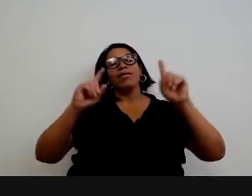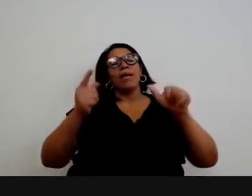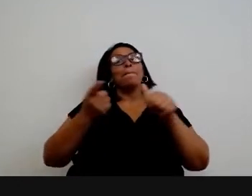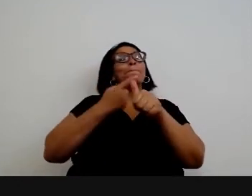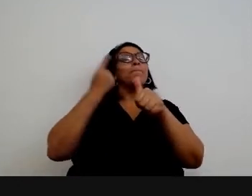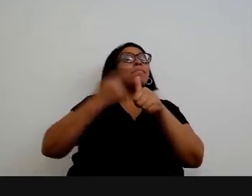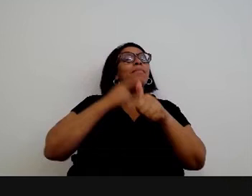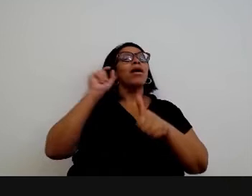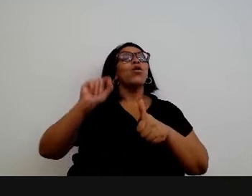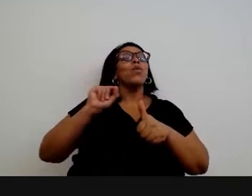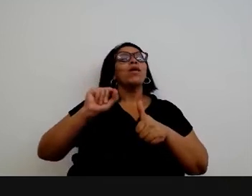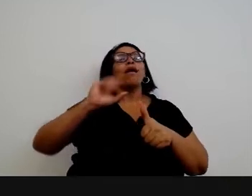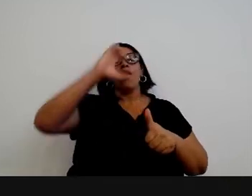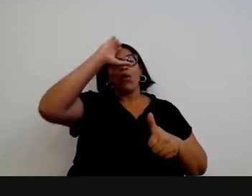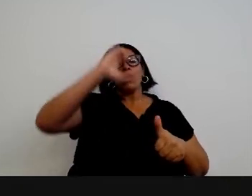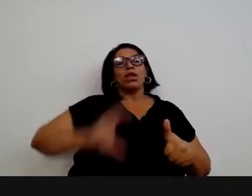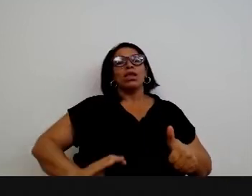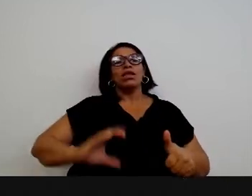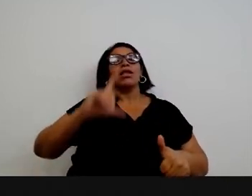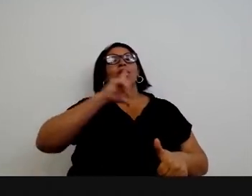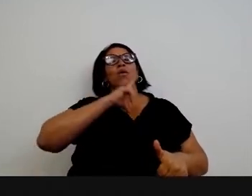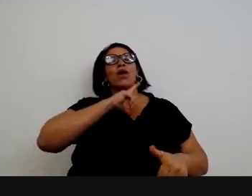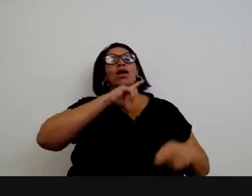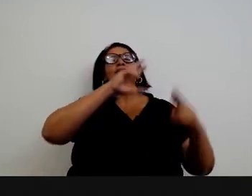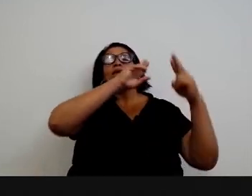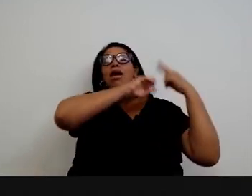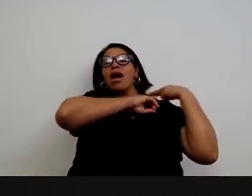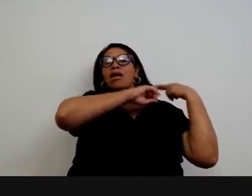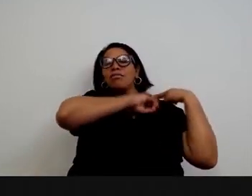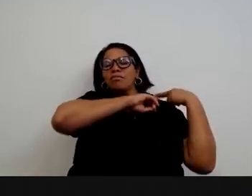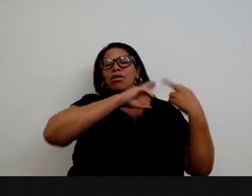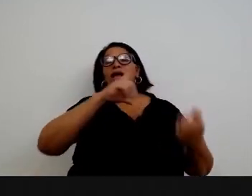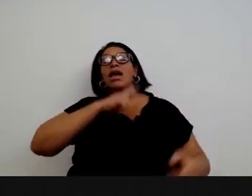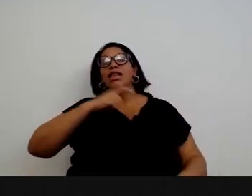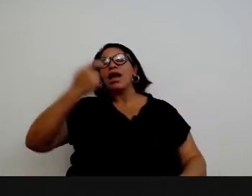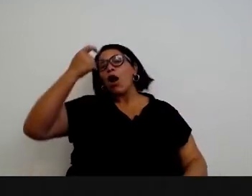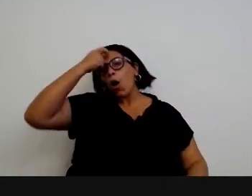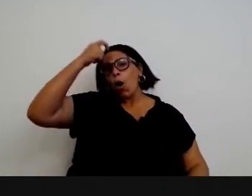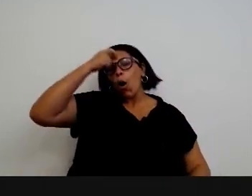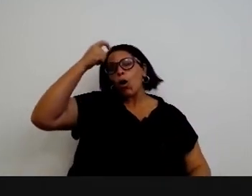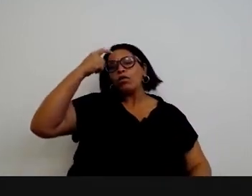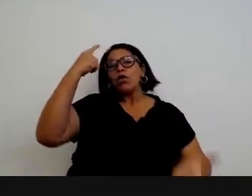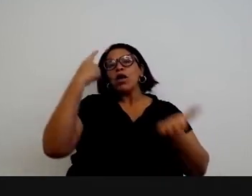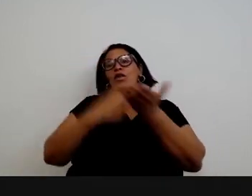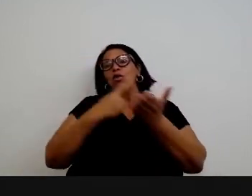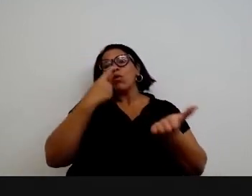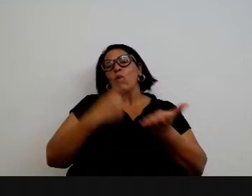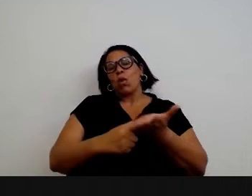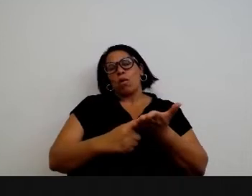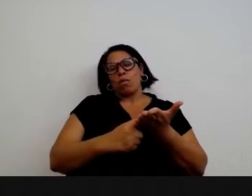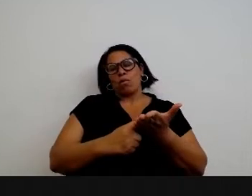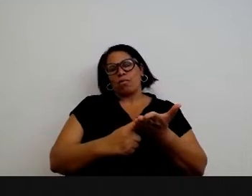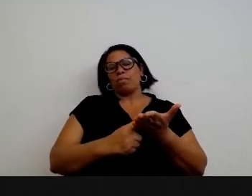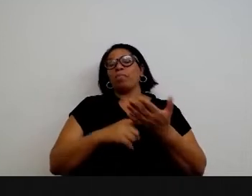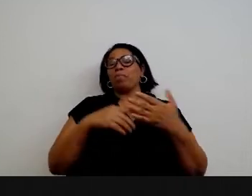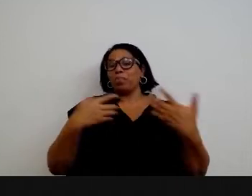cidadãos, né, cidadãs responsáveis, que eles tenham consciência do seu compromisso. Então, eu tenho